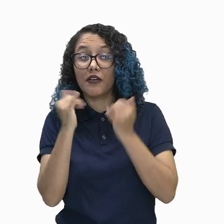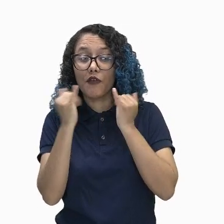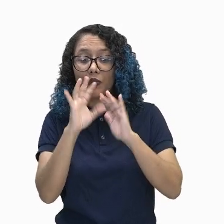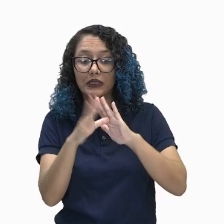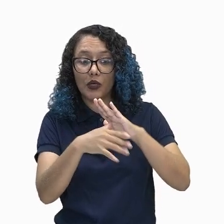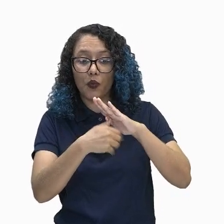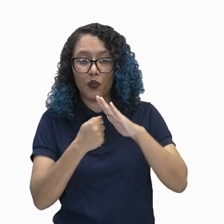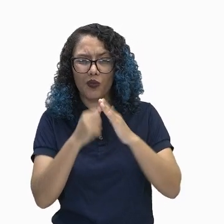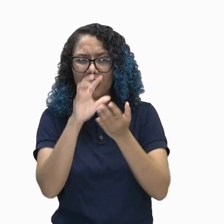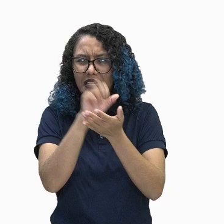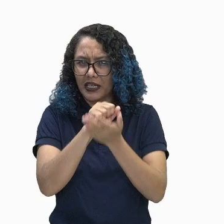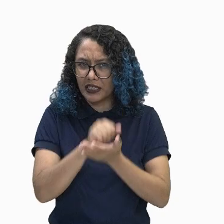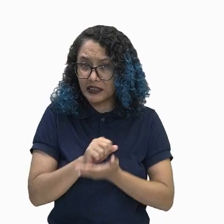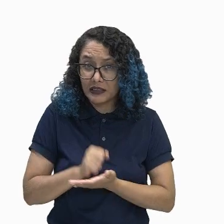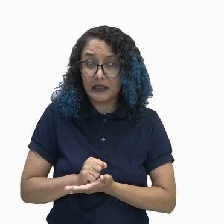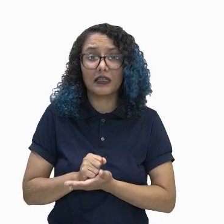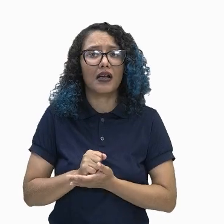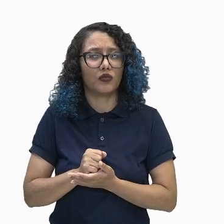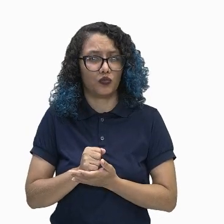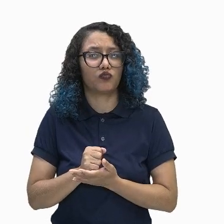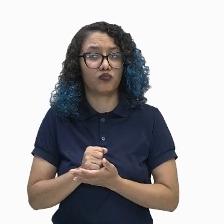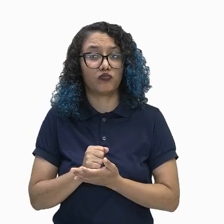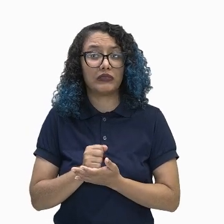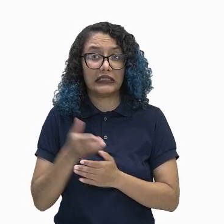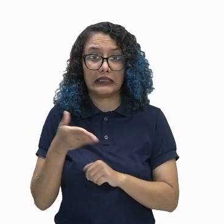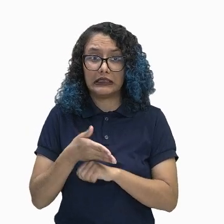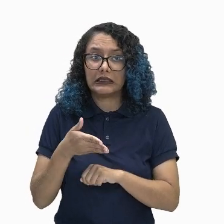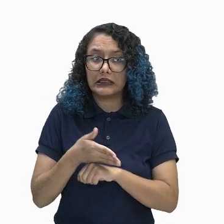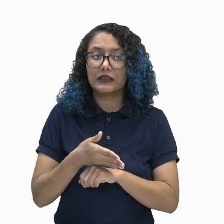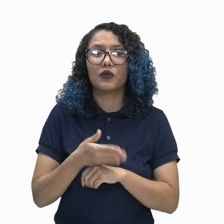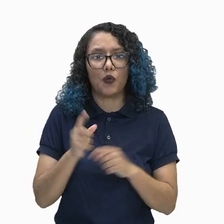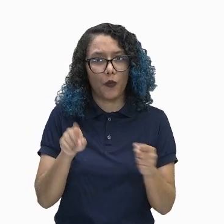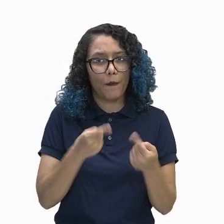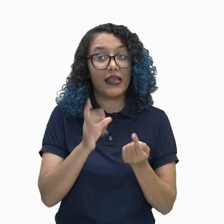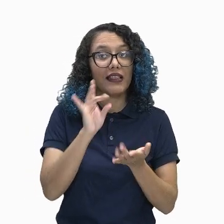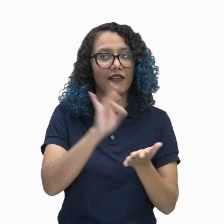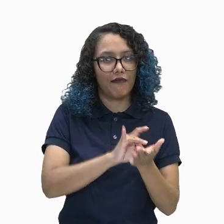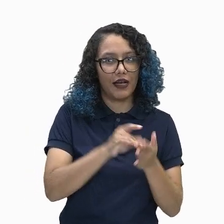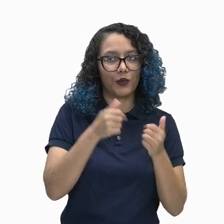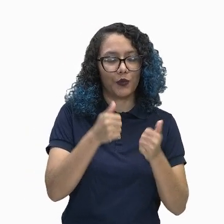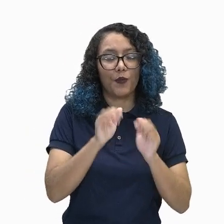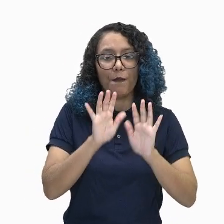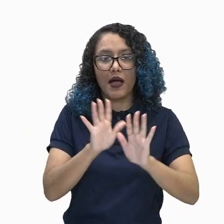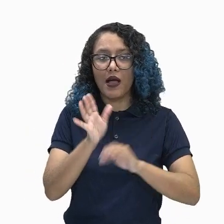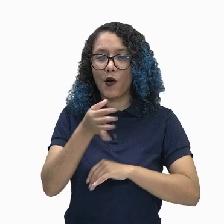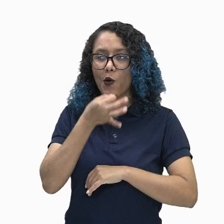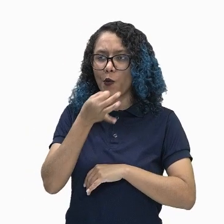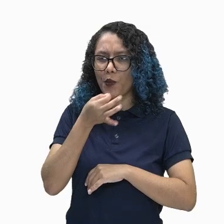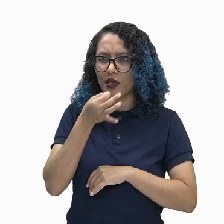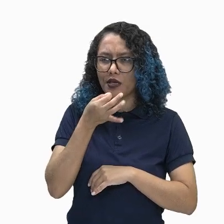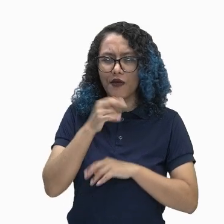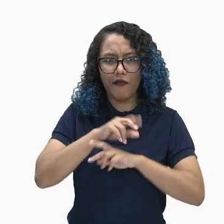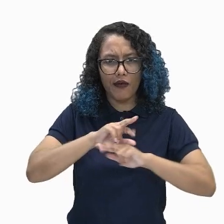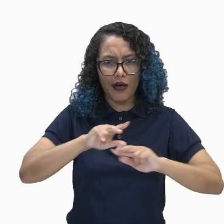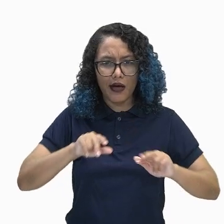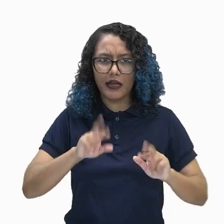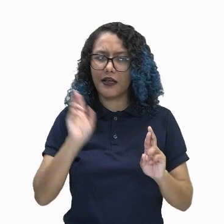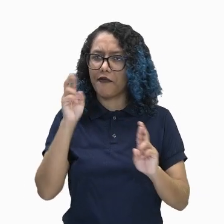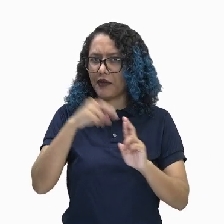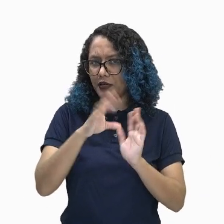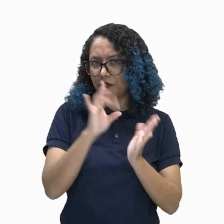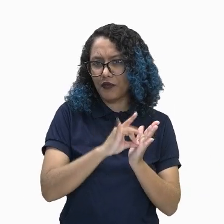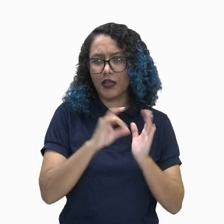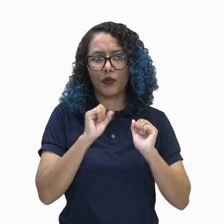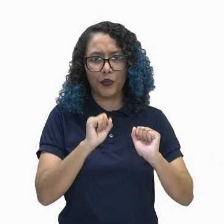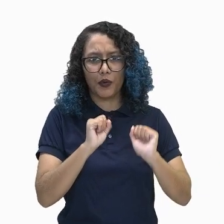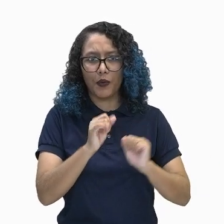sido registrados com frequência. Isso é um fato. Agora eu posso ter opiniões diversas relacionadas a esse fato. Observe essa